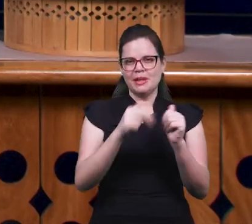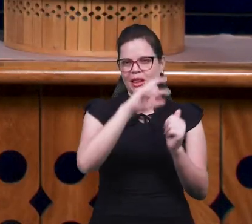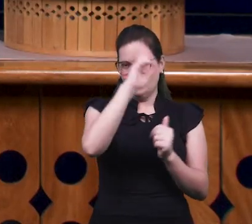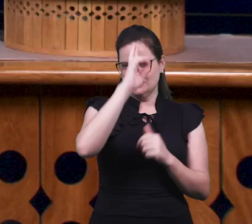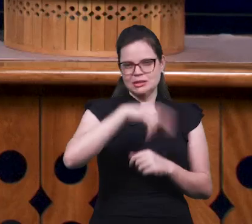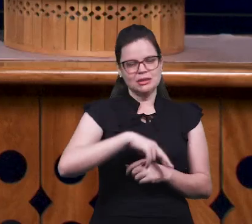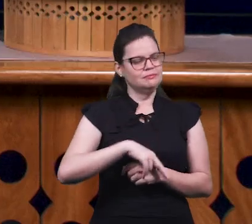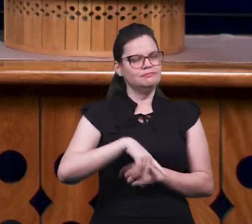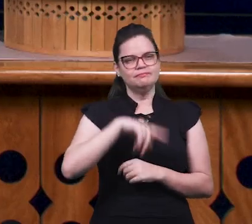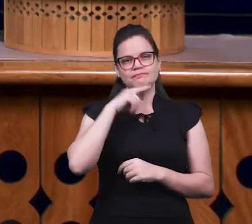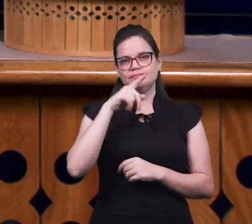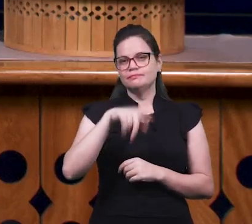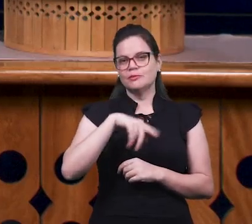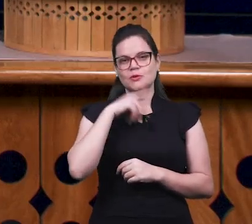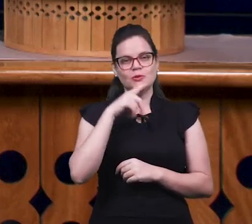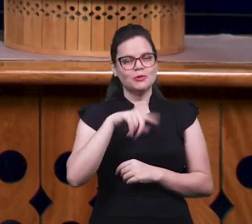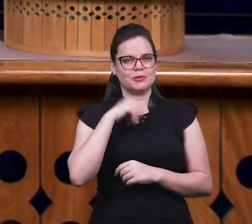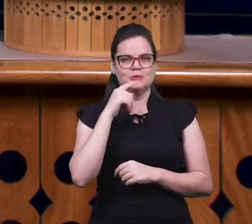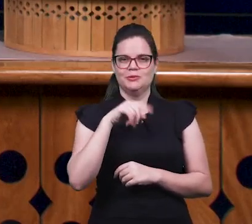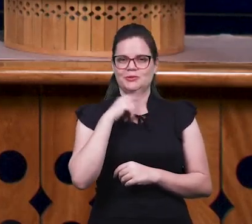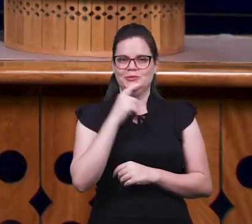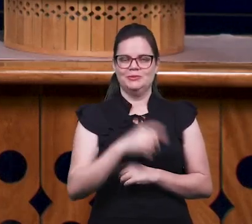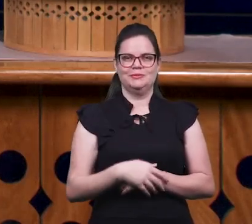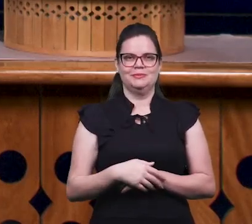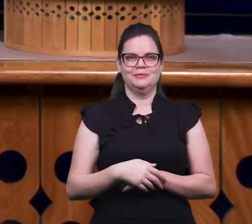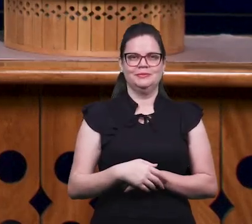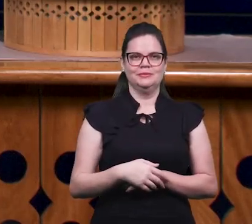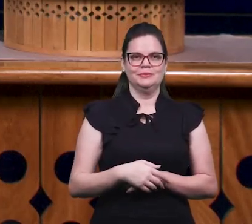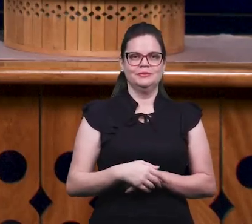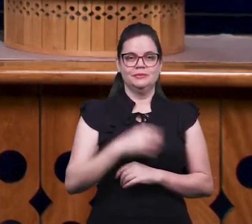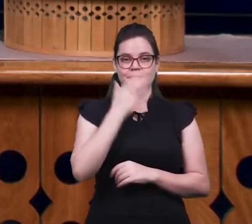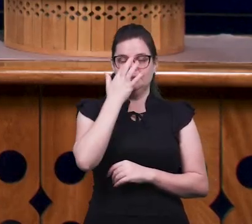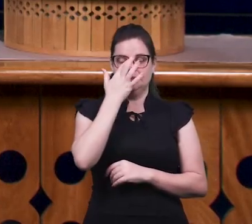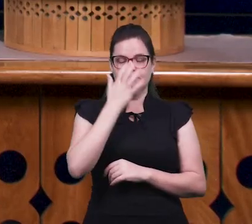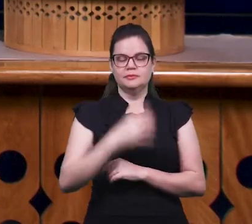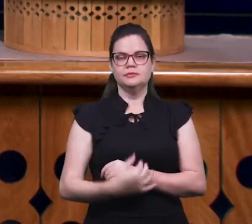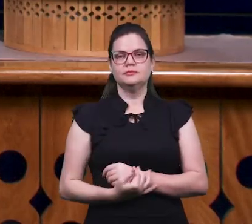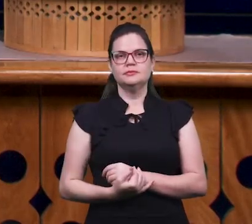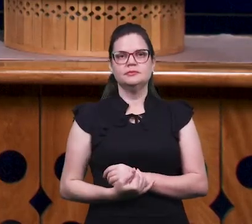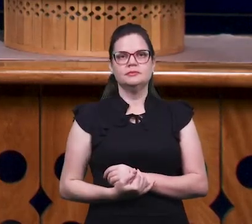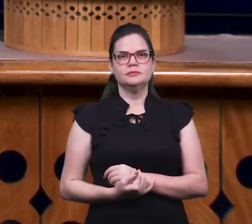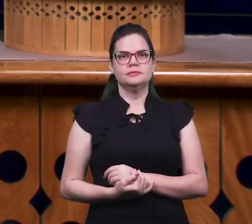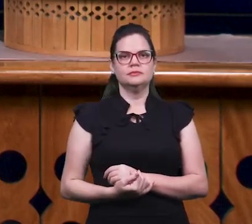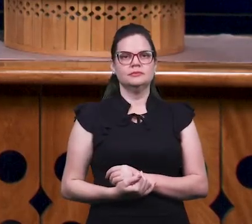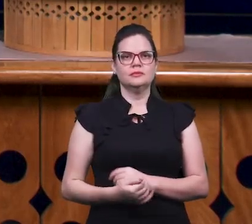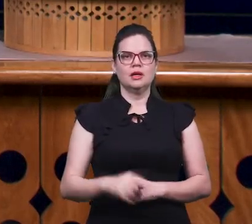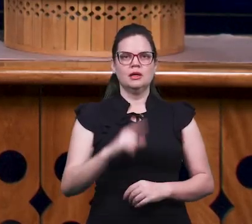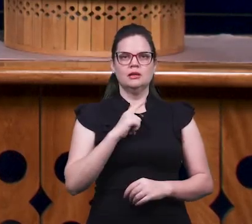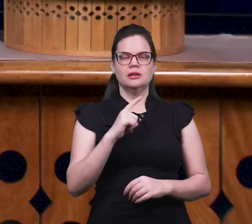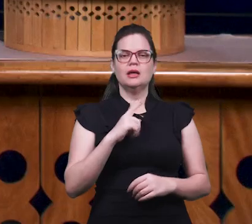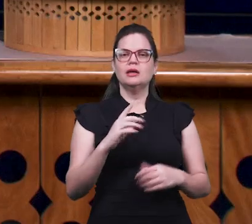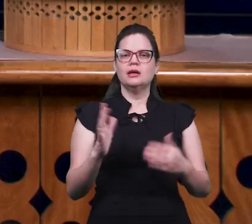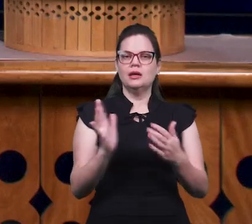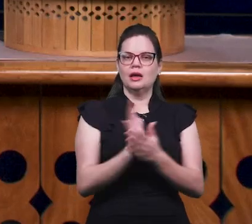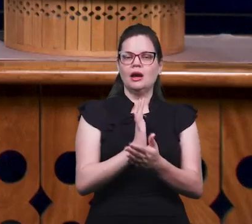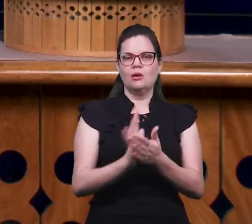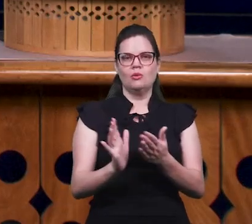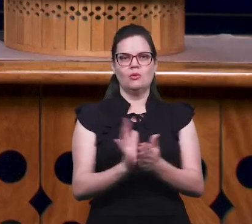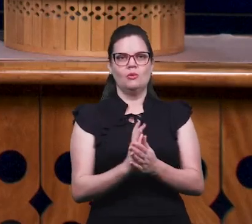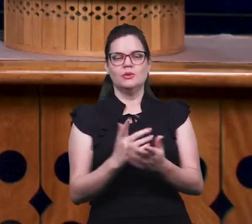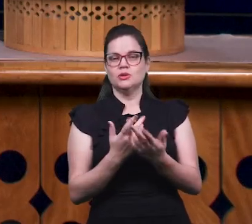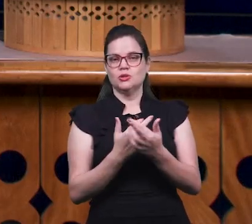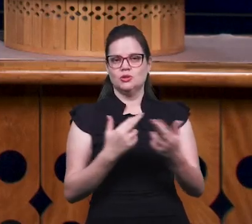Isso, contudo, com os estudos, coisas abstratas, além do que vem acontecendo, você vê o seguinte,